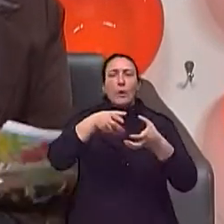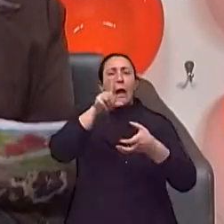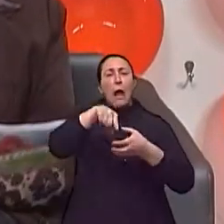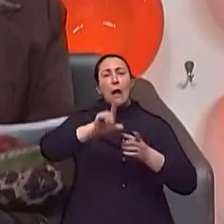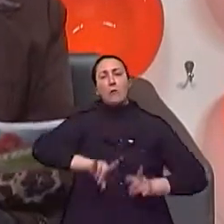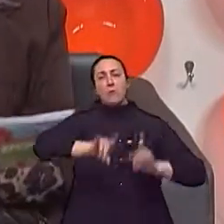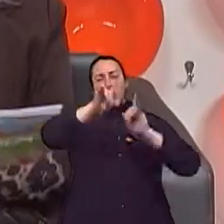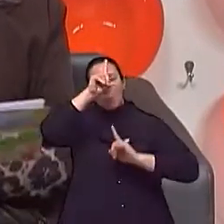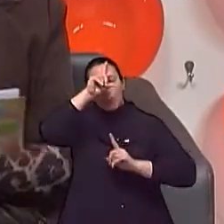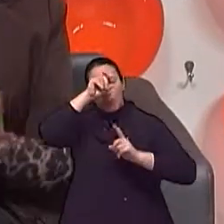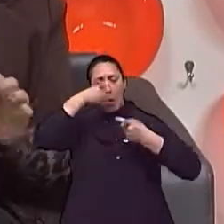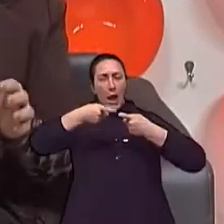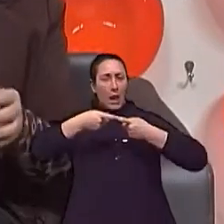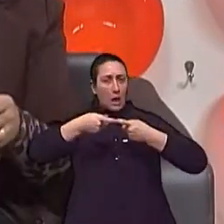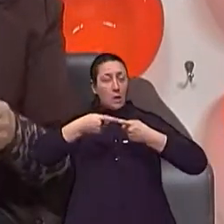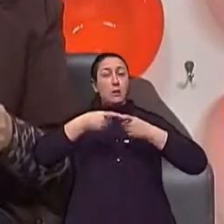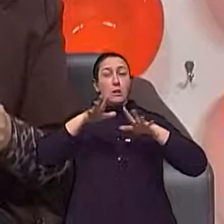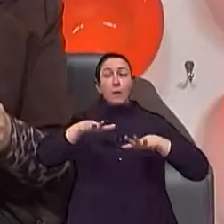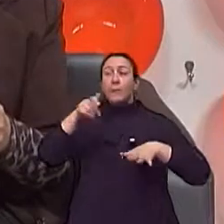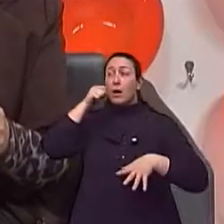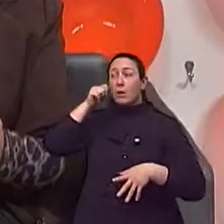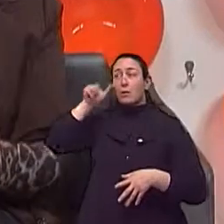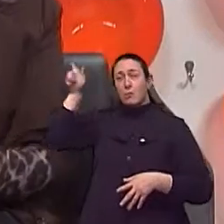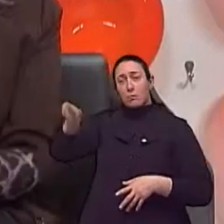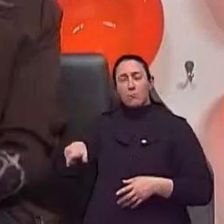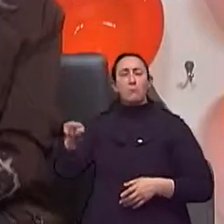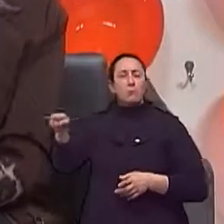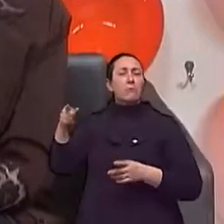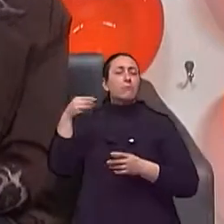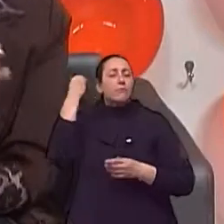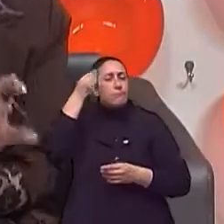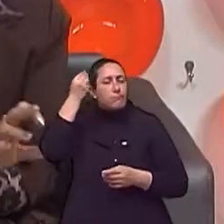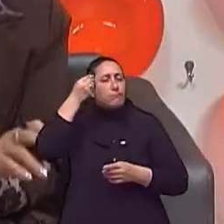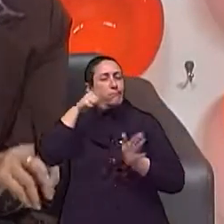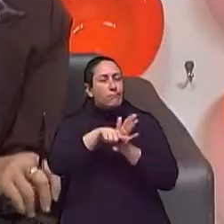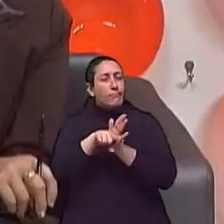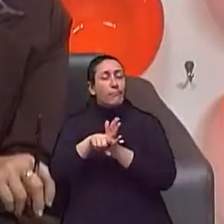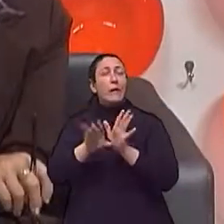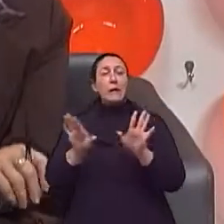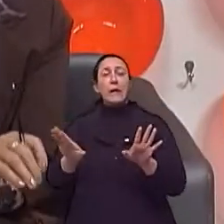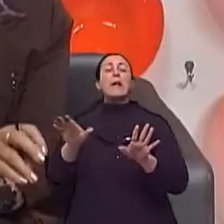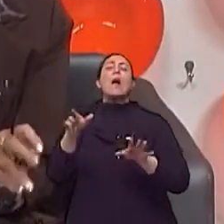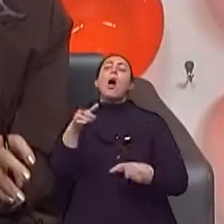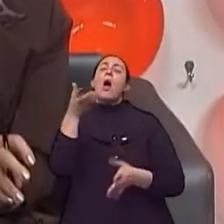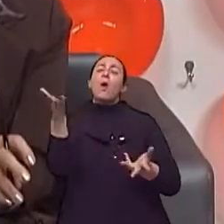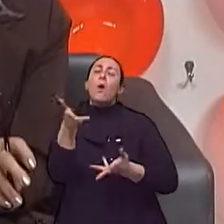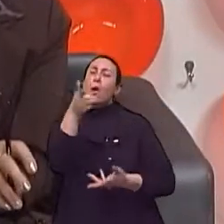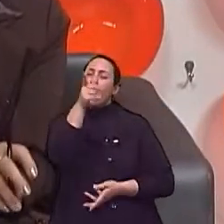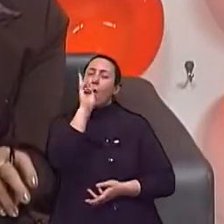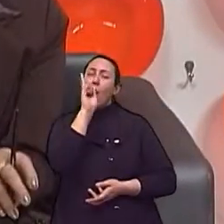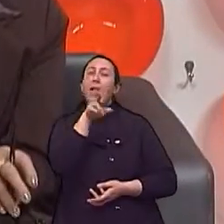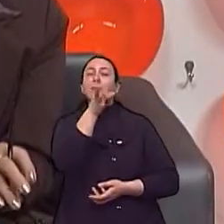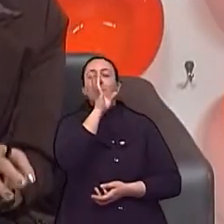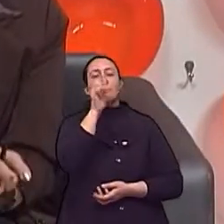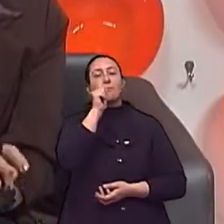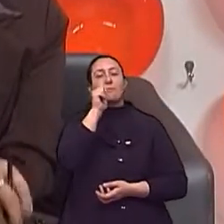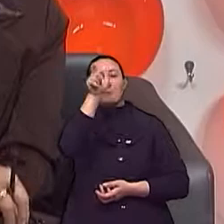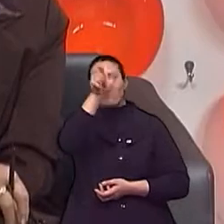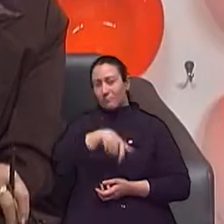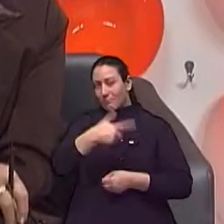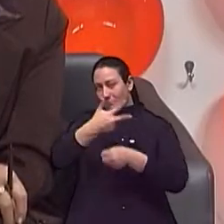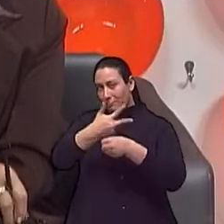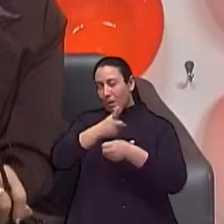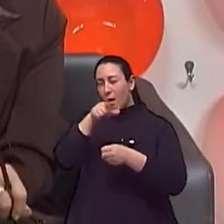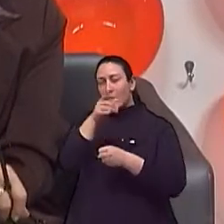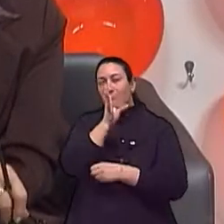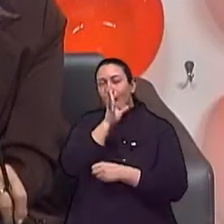especialista aqui com a gente eh a nossa produção também foi conferir a história de uma blogueira para lá de